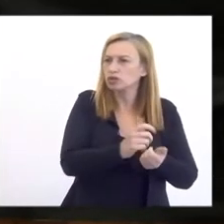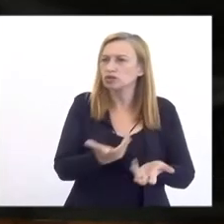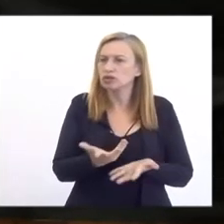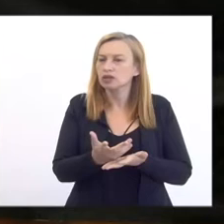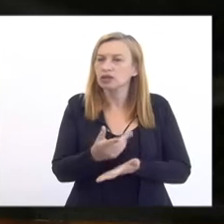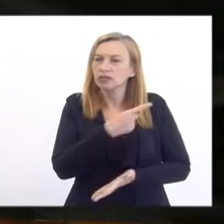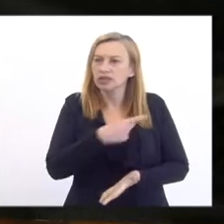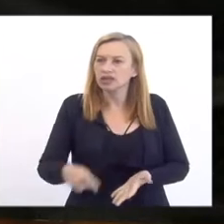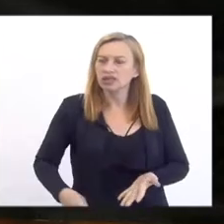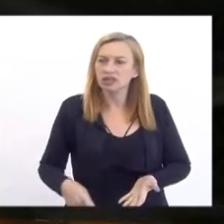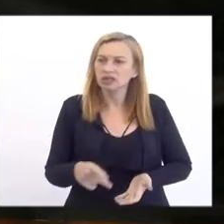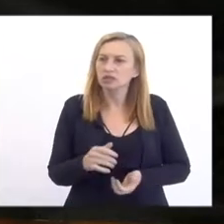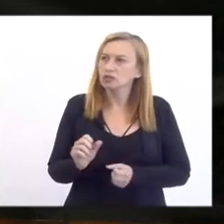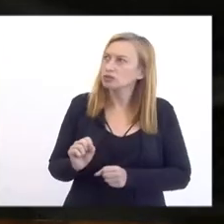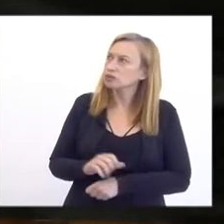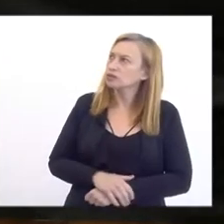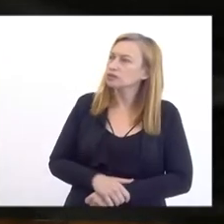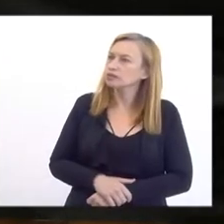Presidente.